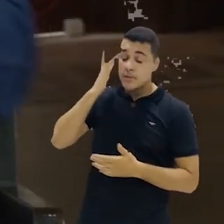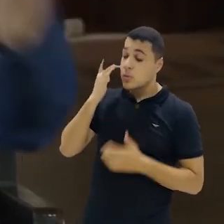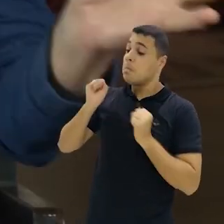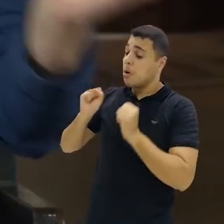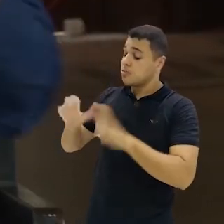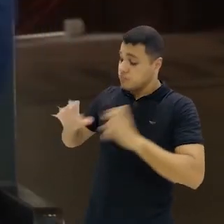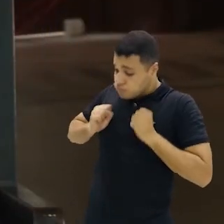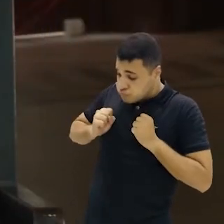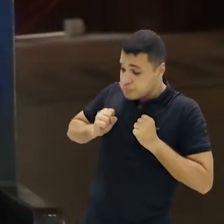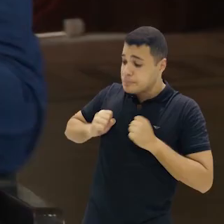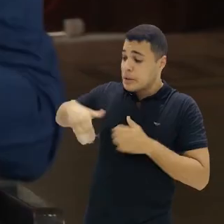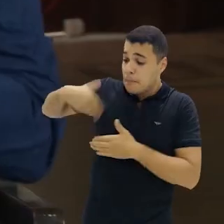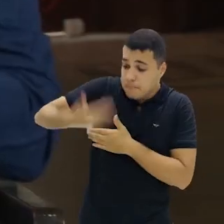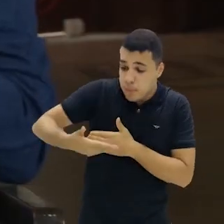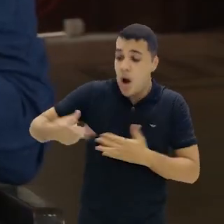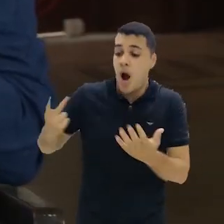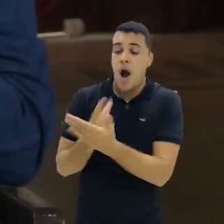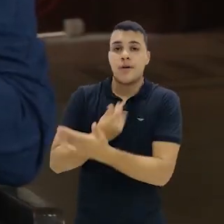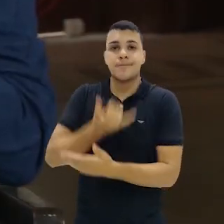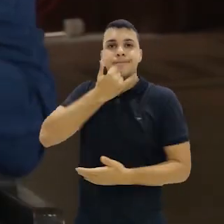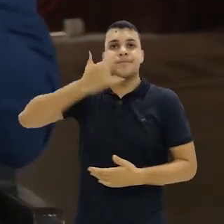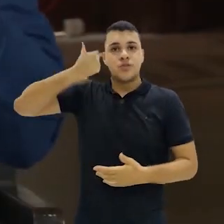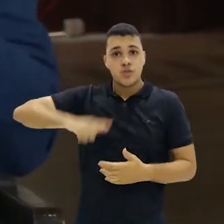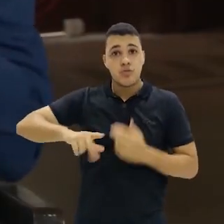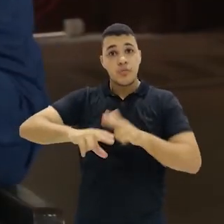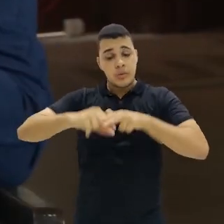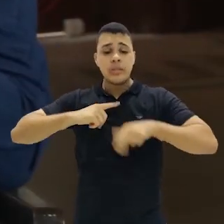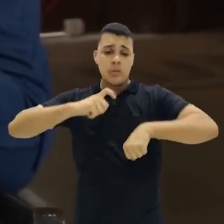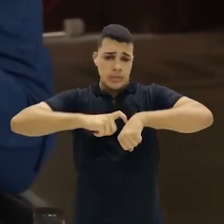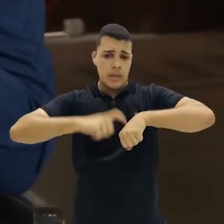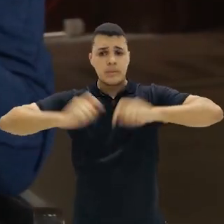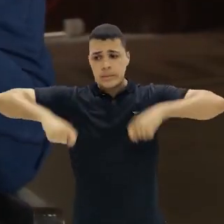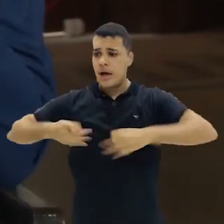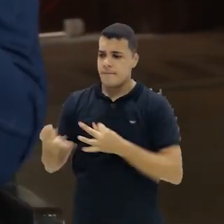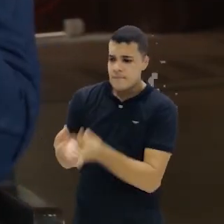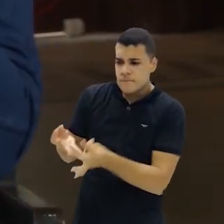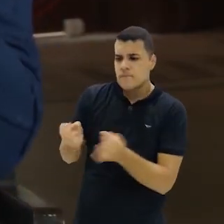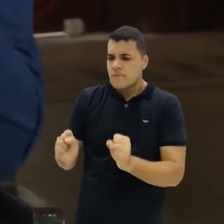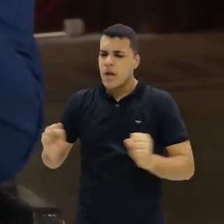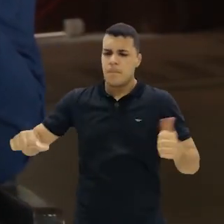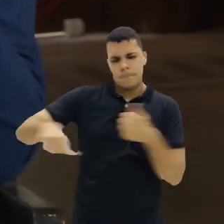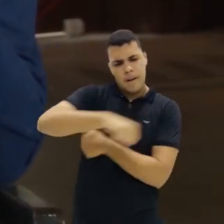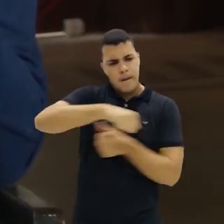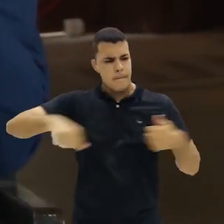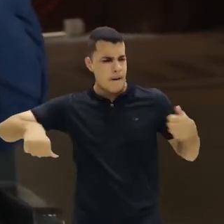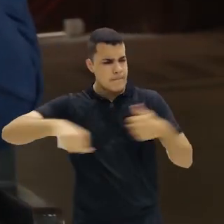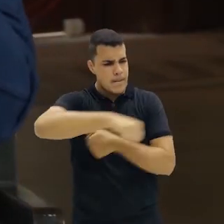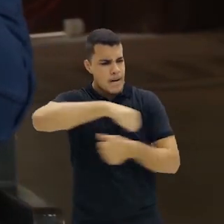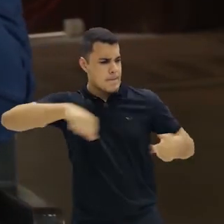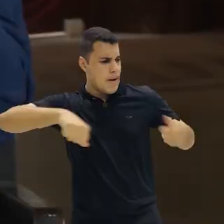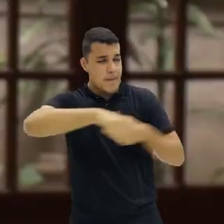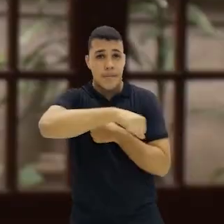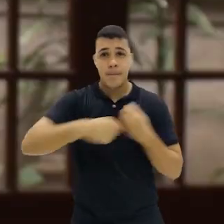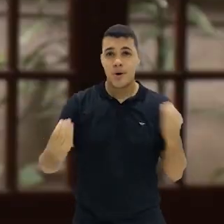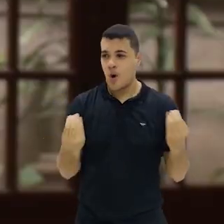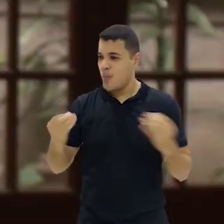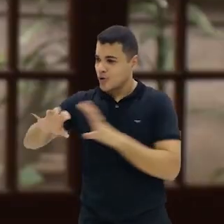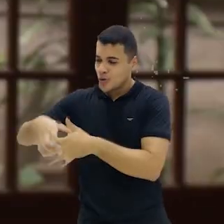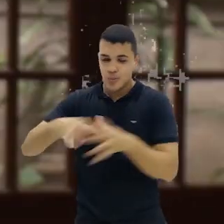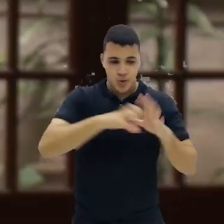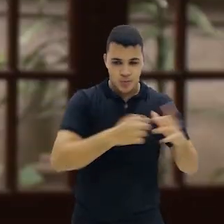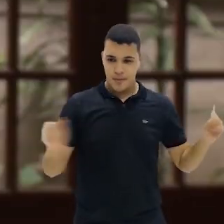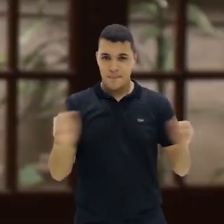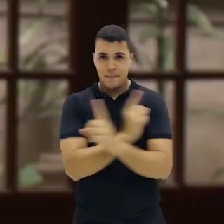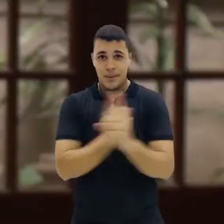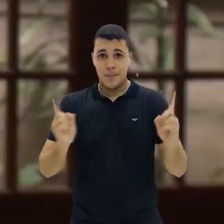para inverter os grupos ao qual os pacientes pertencem. Ele não pode, quer dizer, o efeito é temporário,